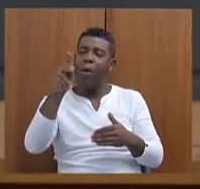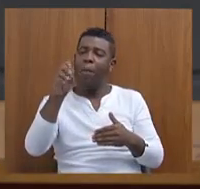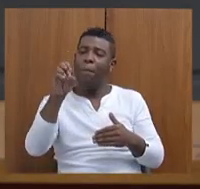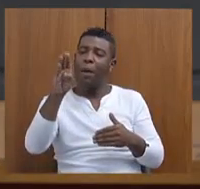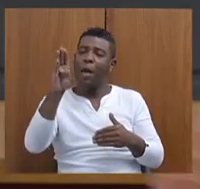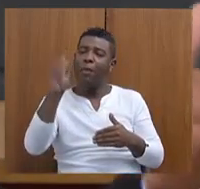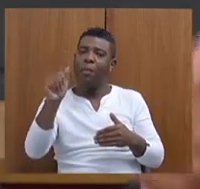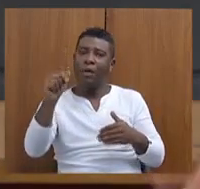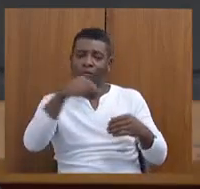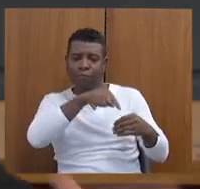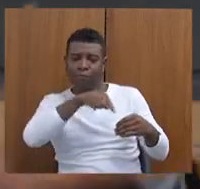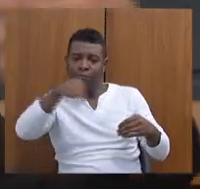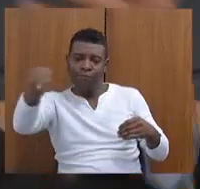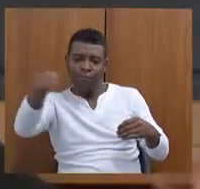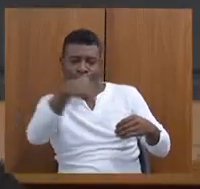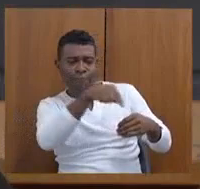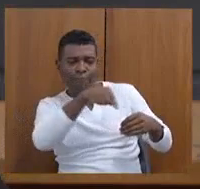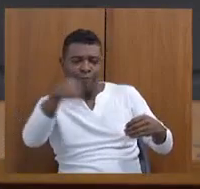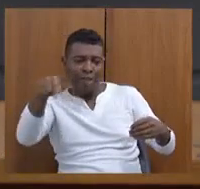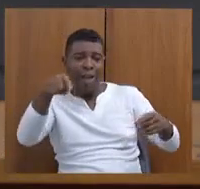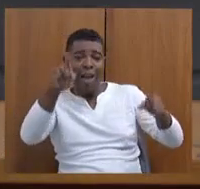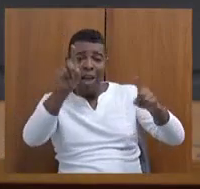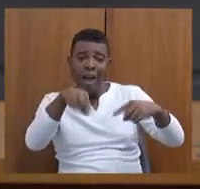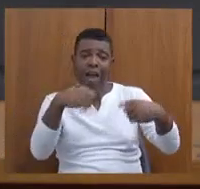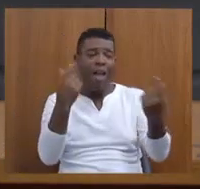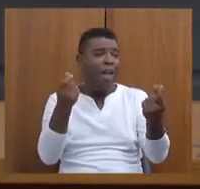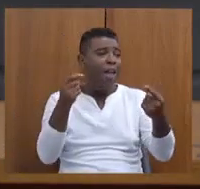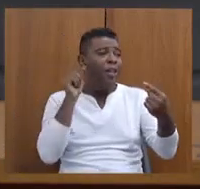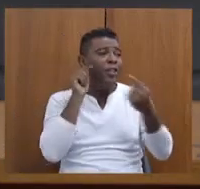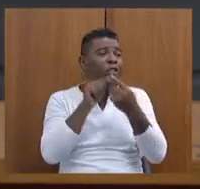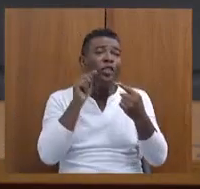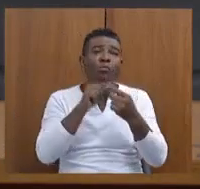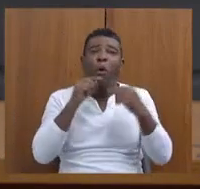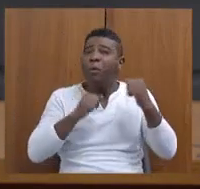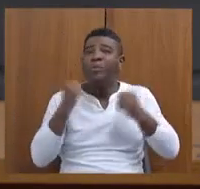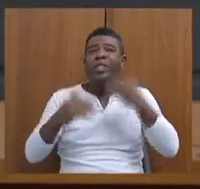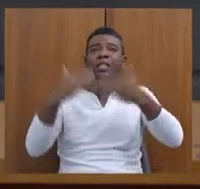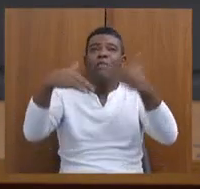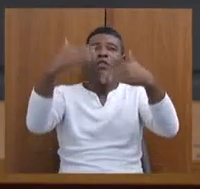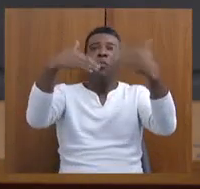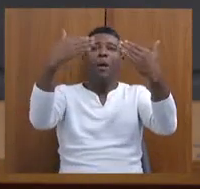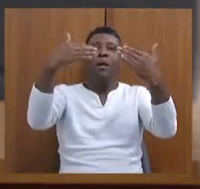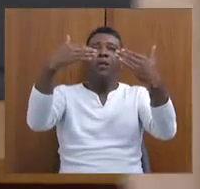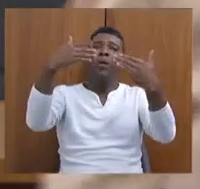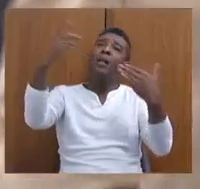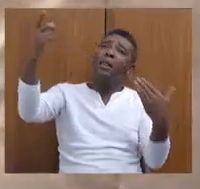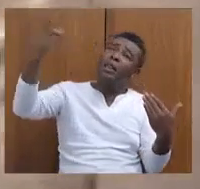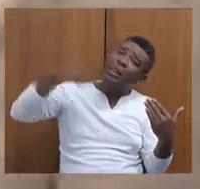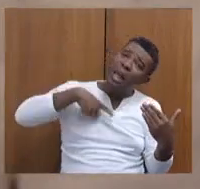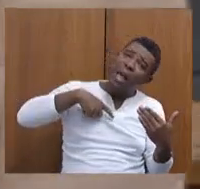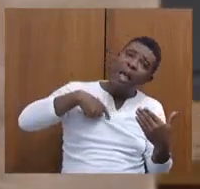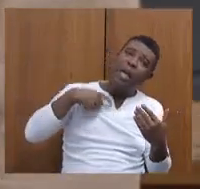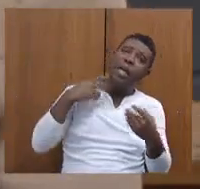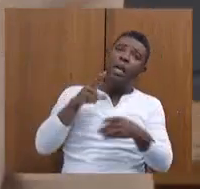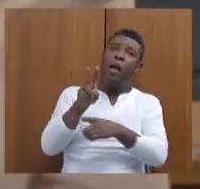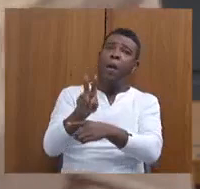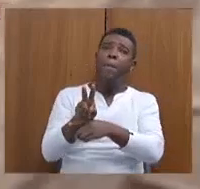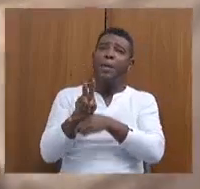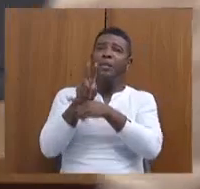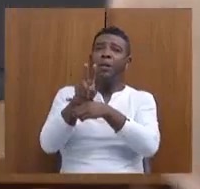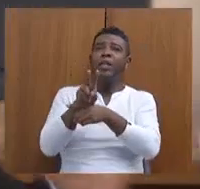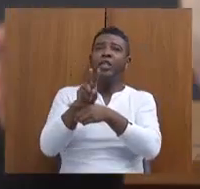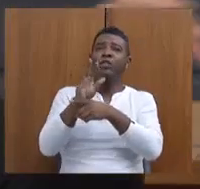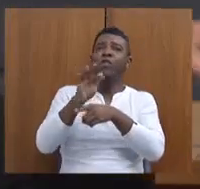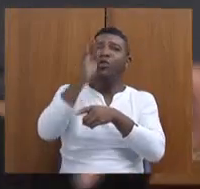é um polo né do desenvolvimento é um corredor do desenvolvimento se há também uma perspectiva para essa região